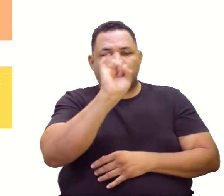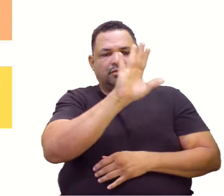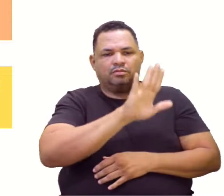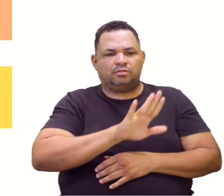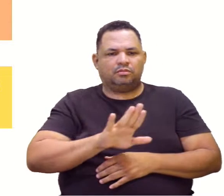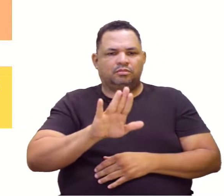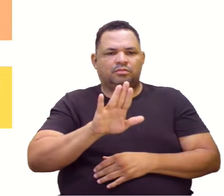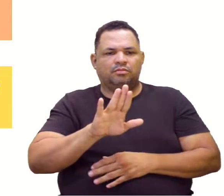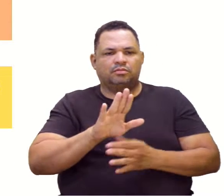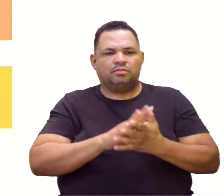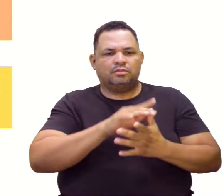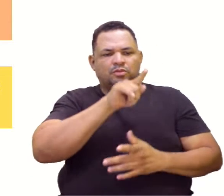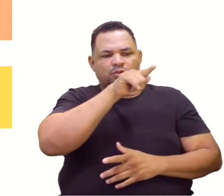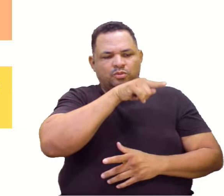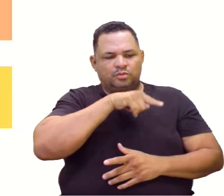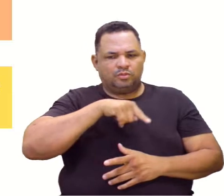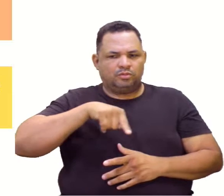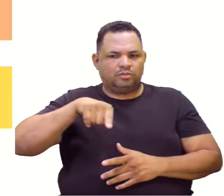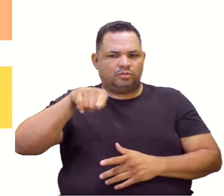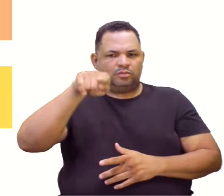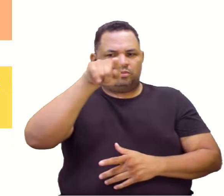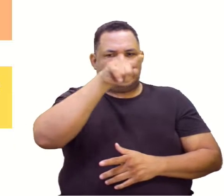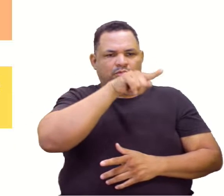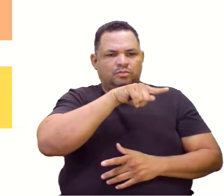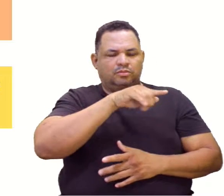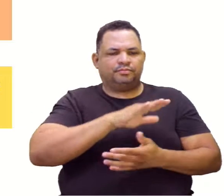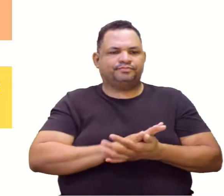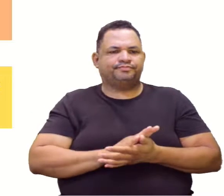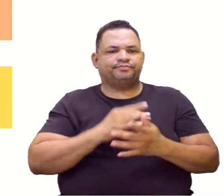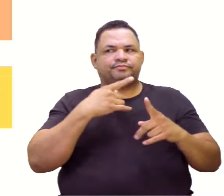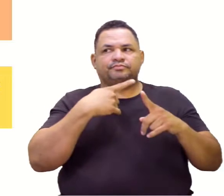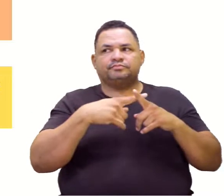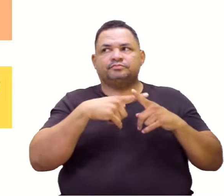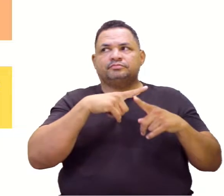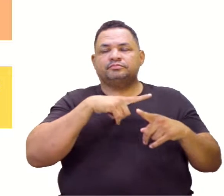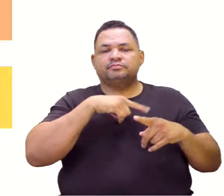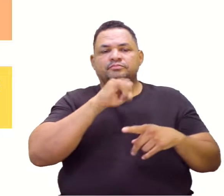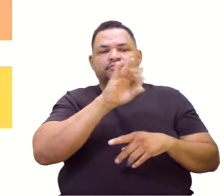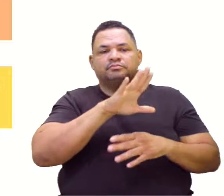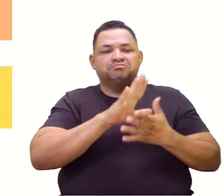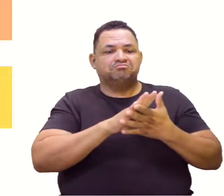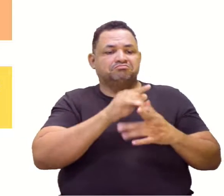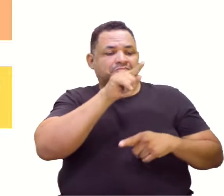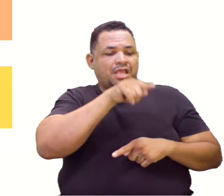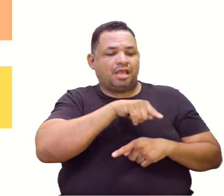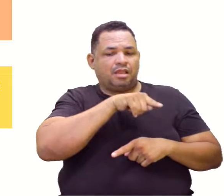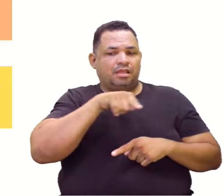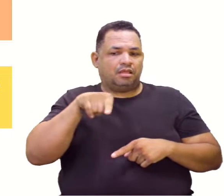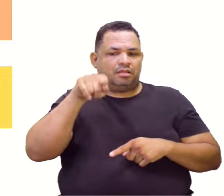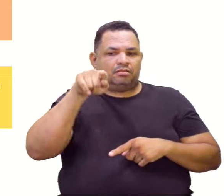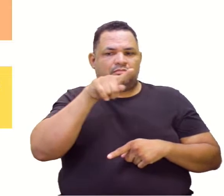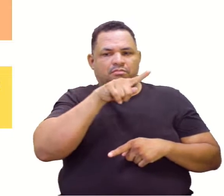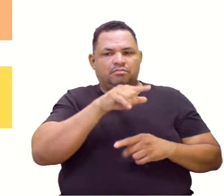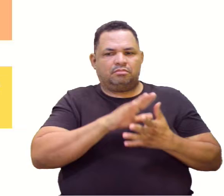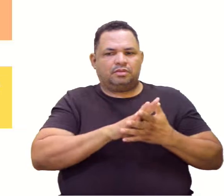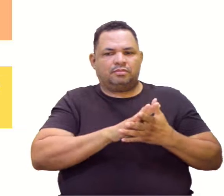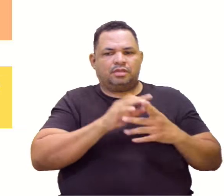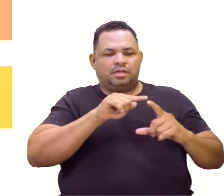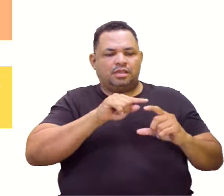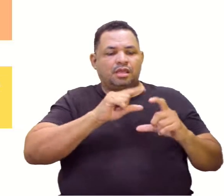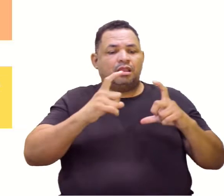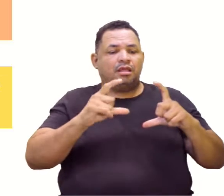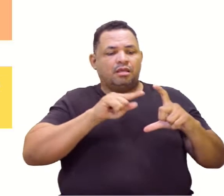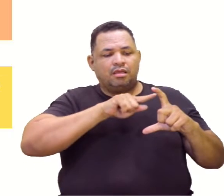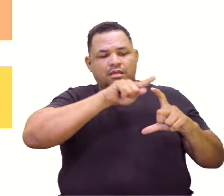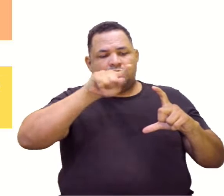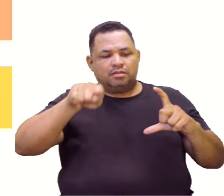figura, ou o entorno geral da figura, porque temos uma figura que não tem lados, por exemplo, a circunferência não tem